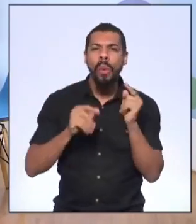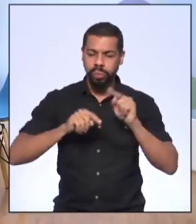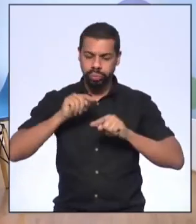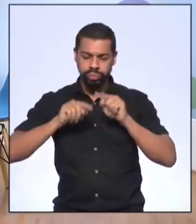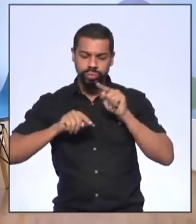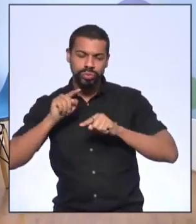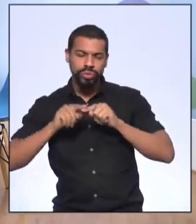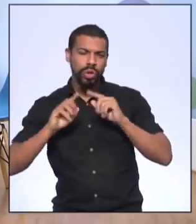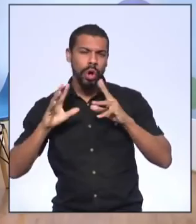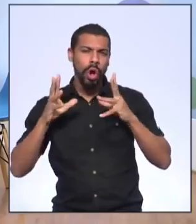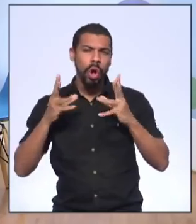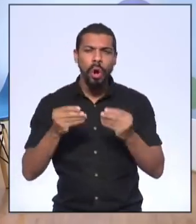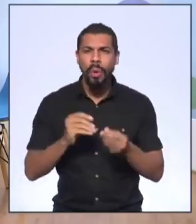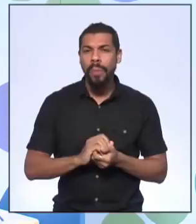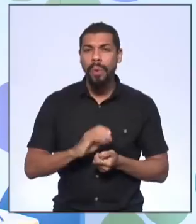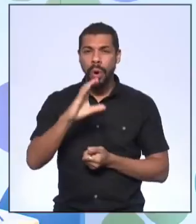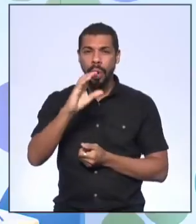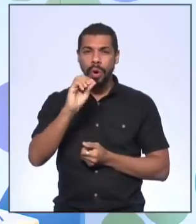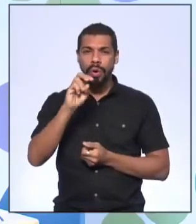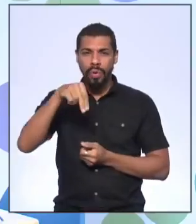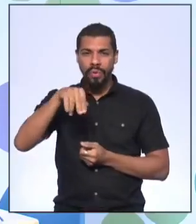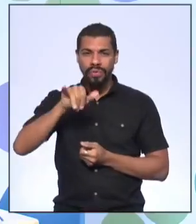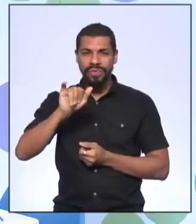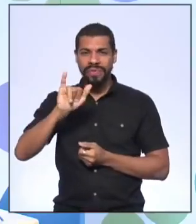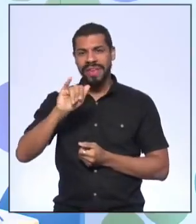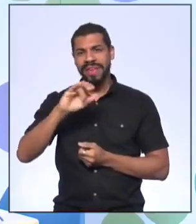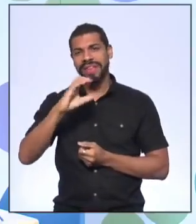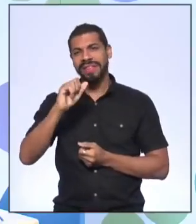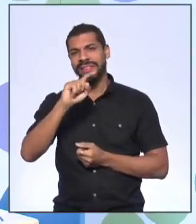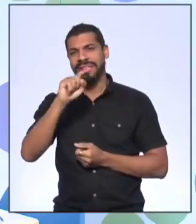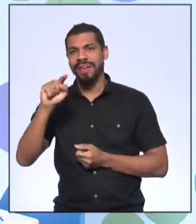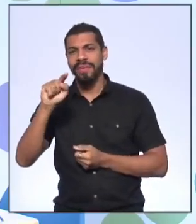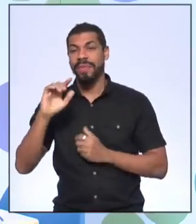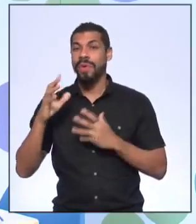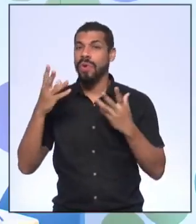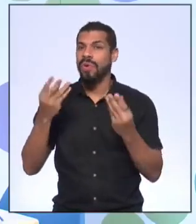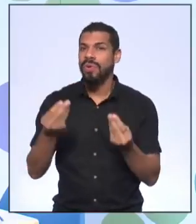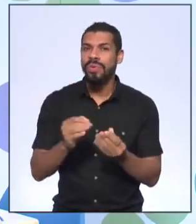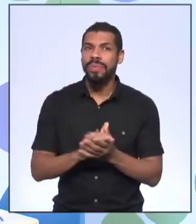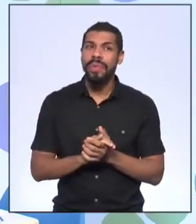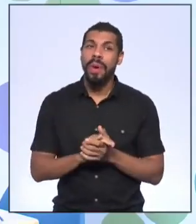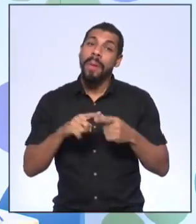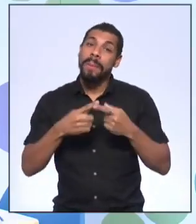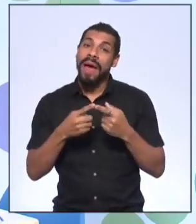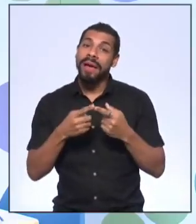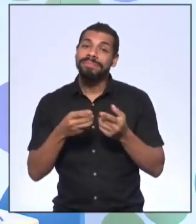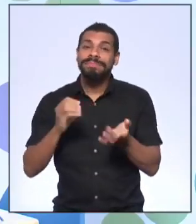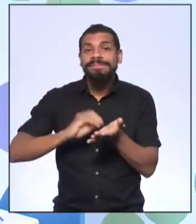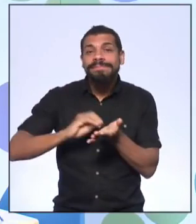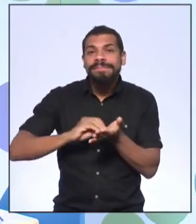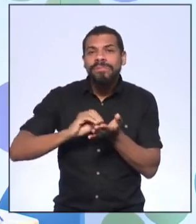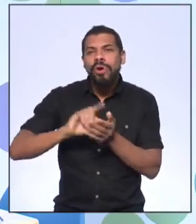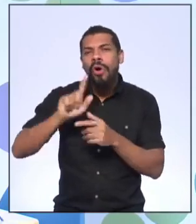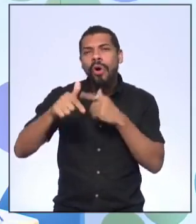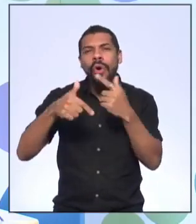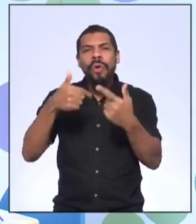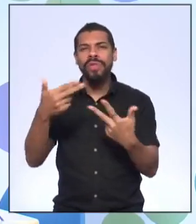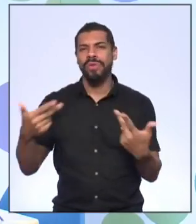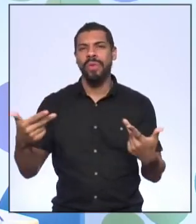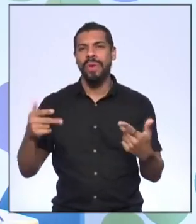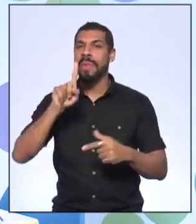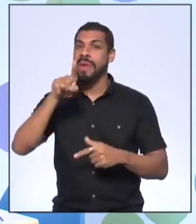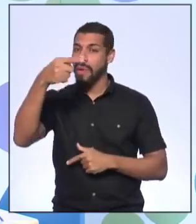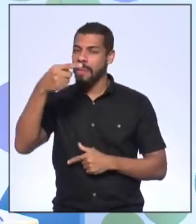condução, irradiação, convecção de calor, certo? E aí, eu te usar um simulador com você, mas deixa quando a gente fala de gases, que é melhor, né? Fala dos